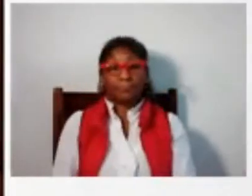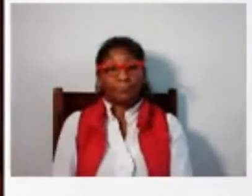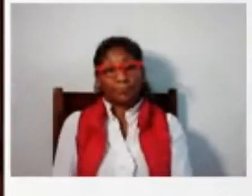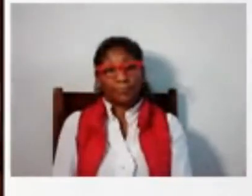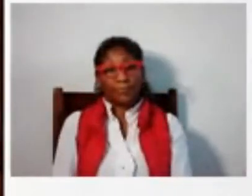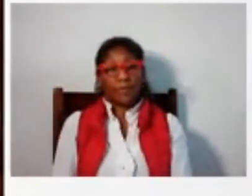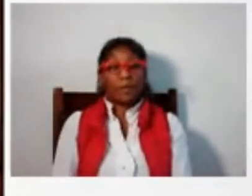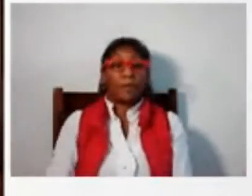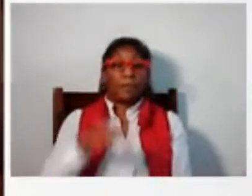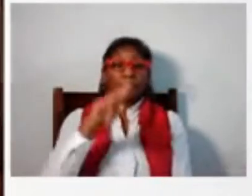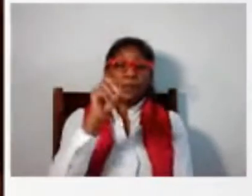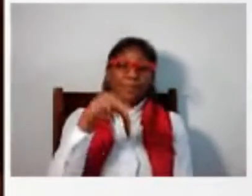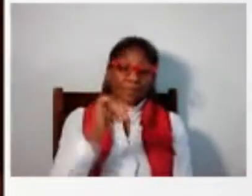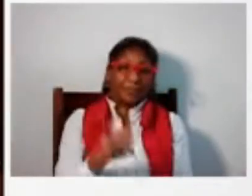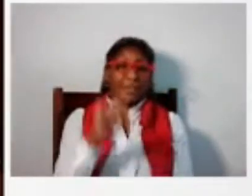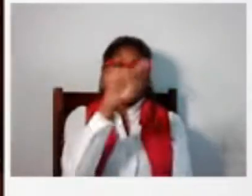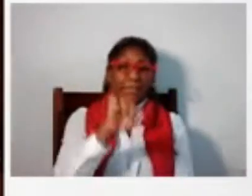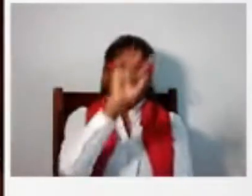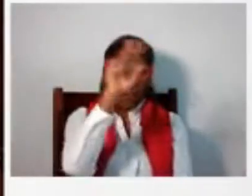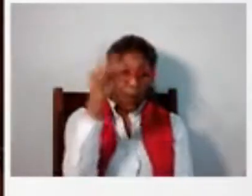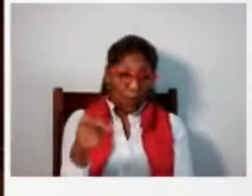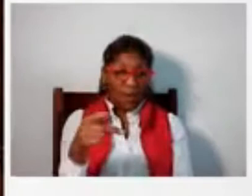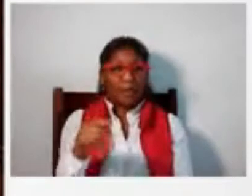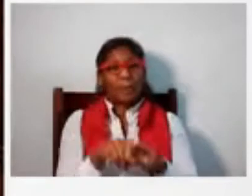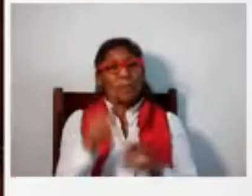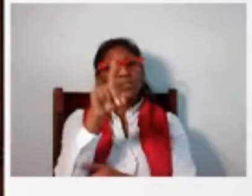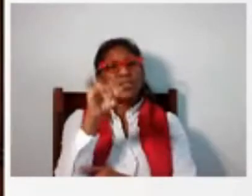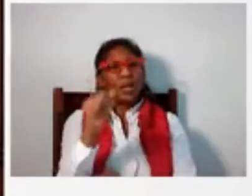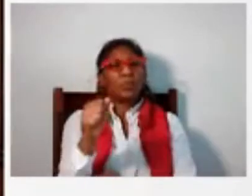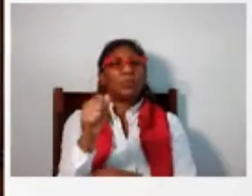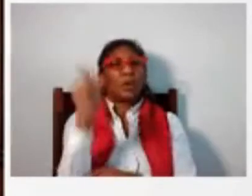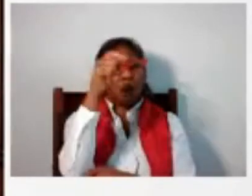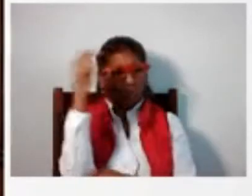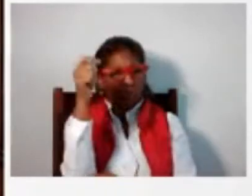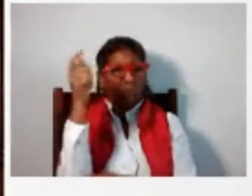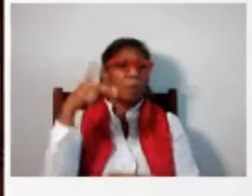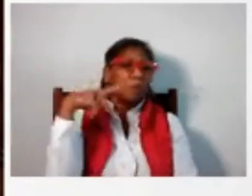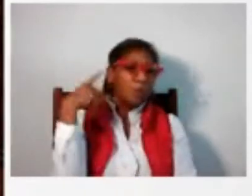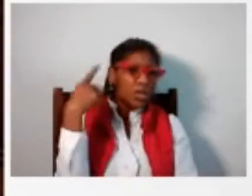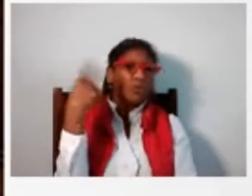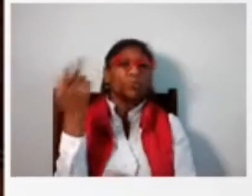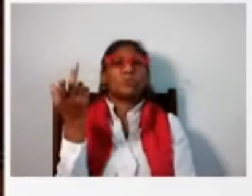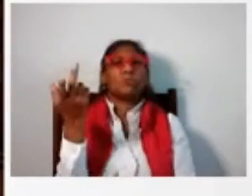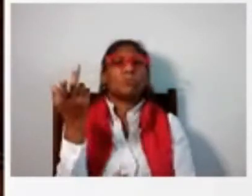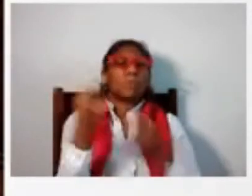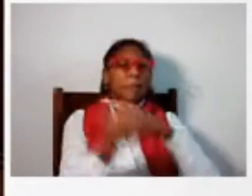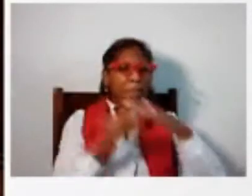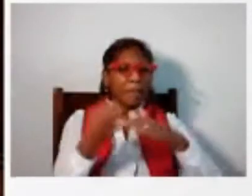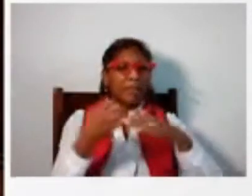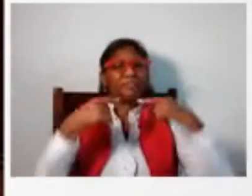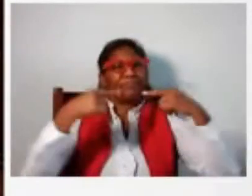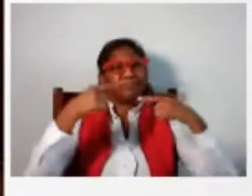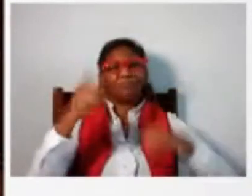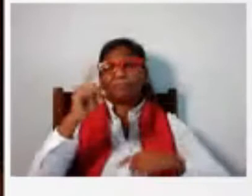A Rosane de Oliveira, da Zero Hora e da Rádio Gaúcha, diz: políticos e empresários questionam a bandeira vermelha nas suas regiões